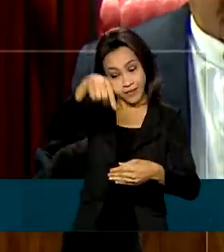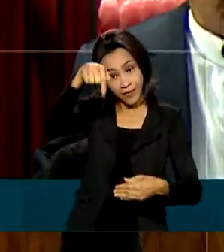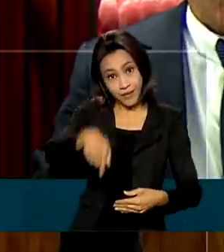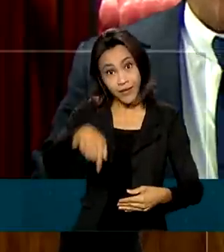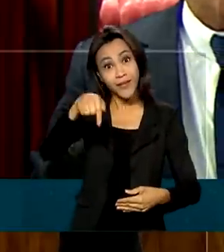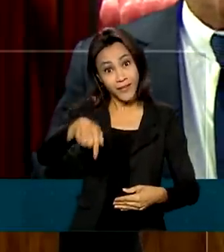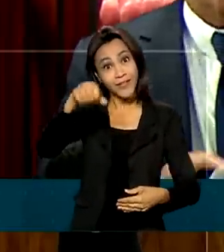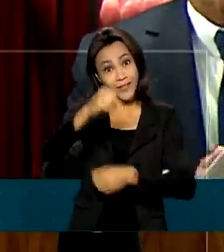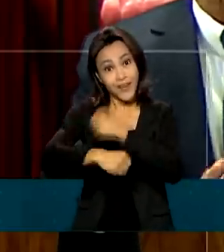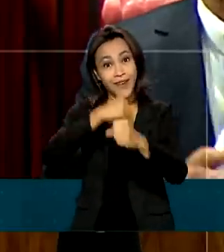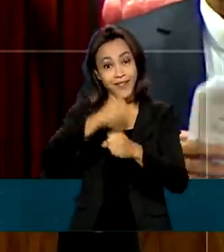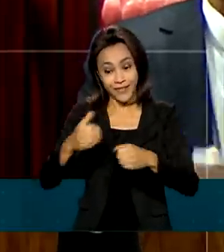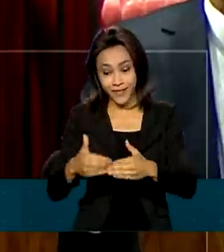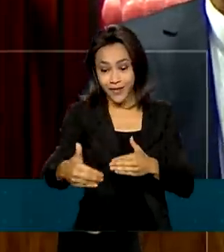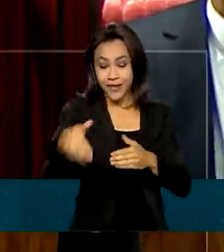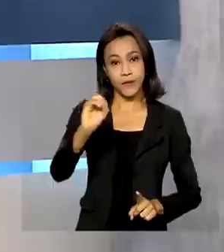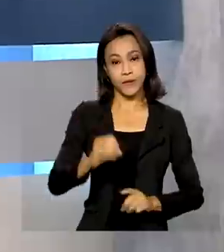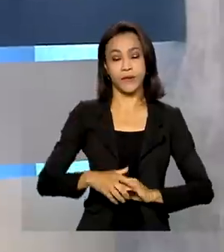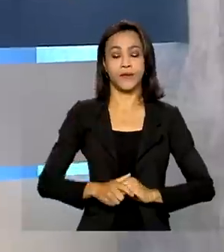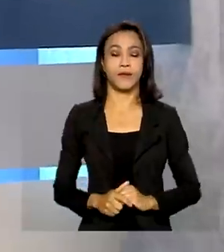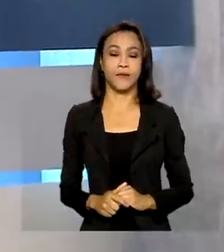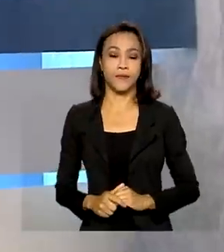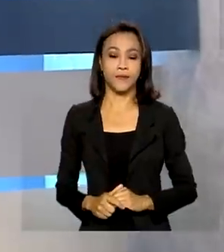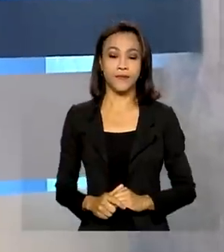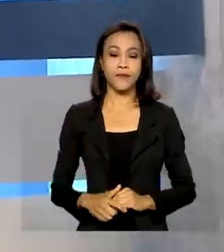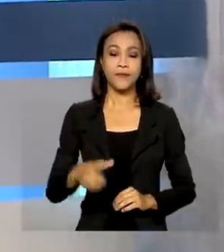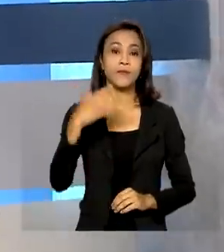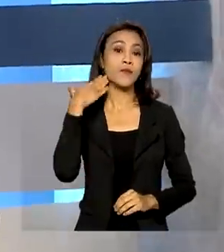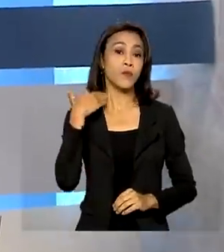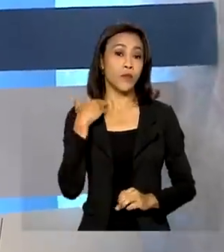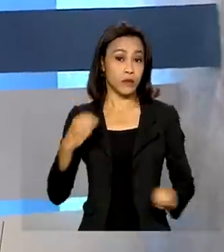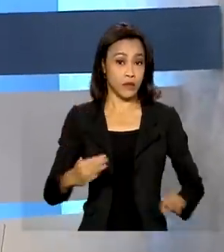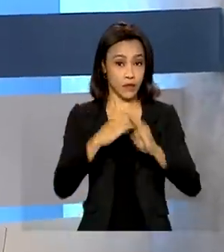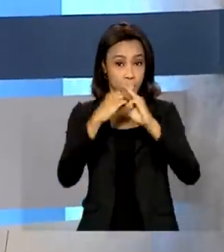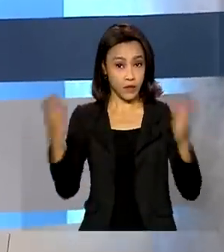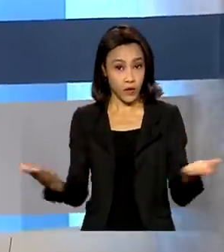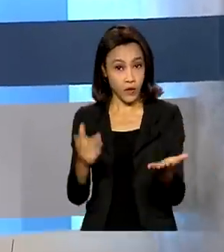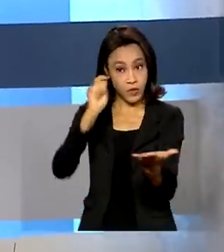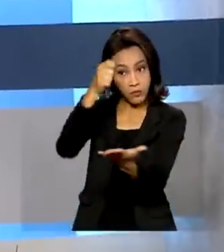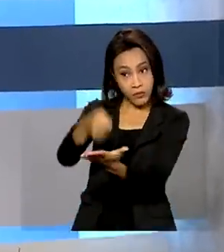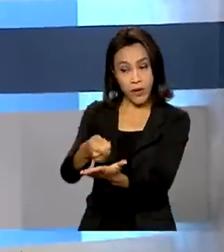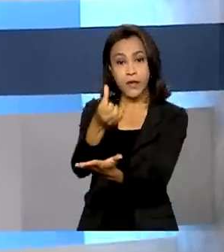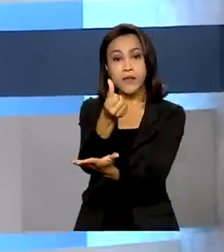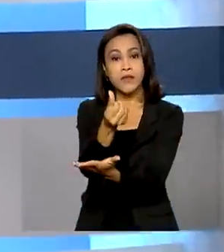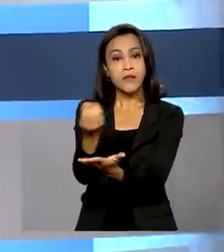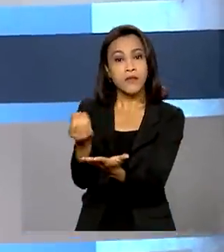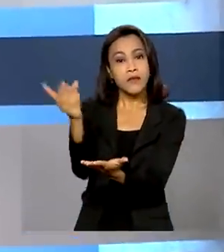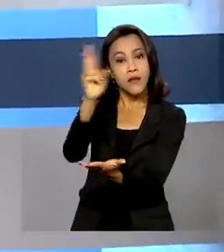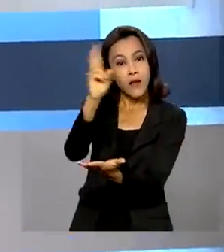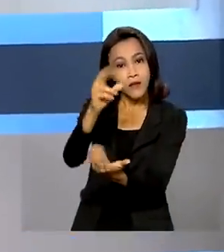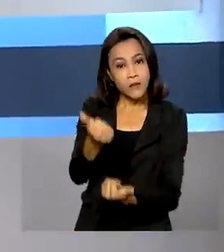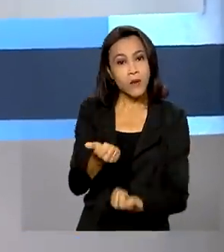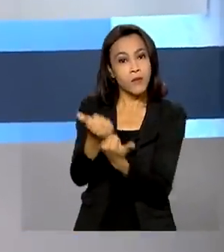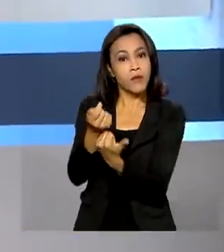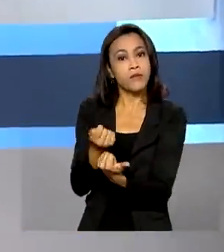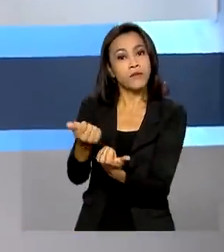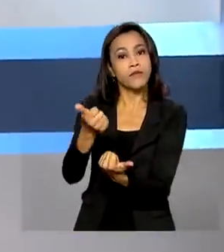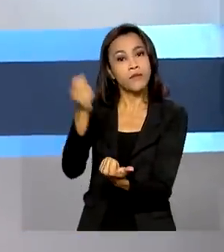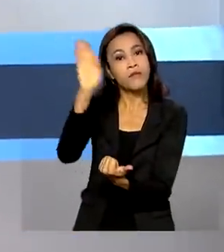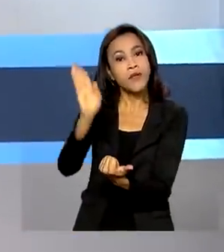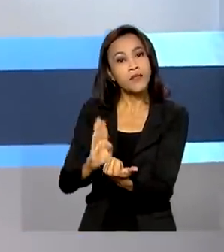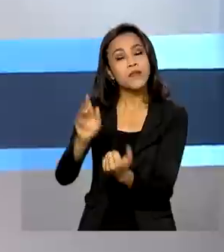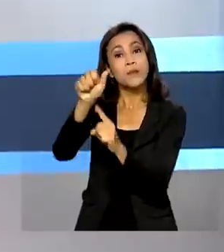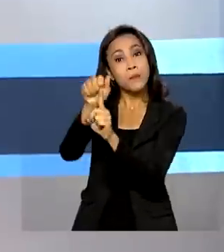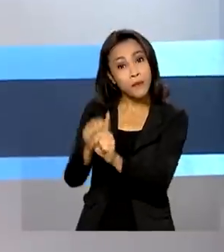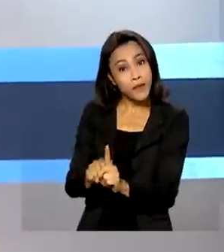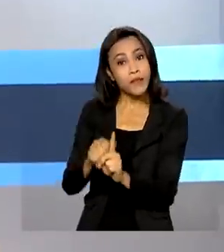a deste ano que ocorrem em outubro a Caixa Econômica pagar hoje a parcela de 600 reais do auxílio Brasil o